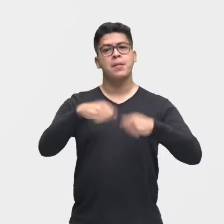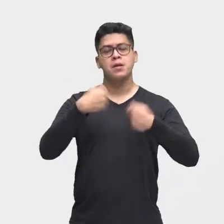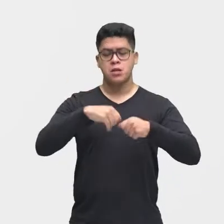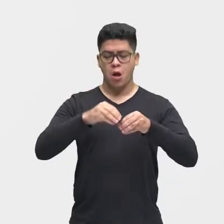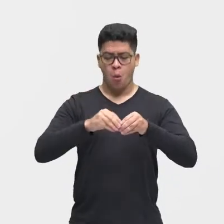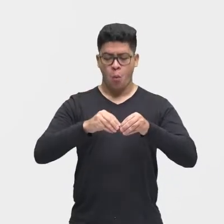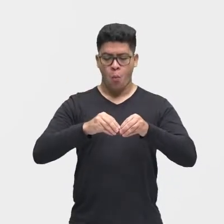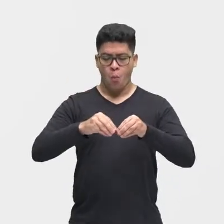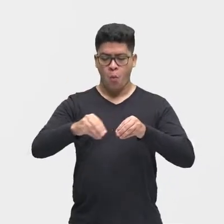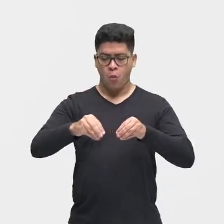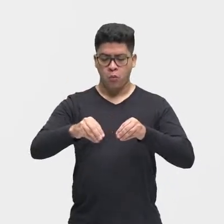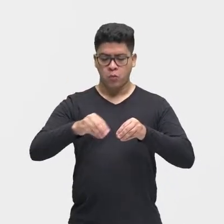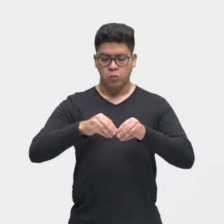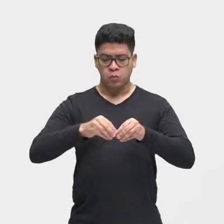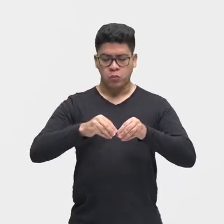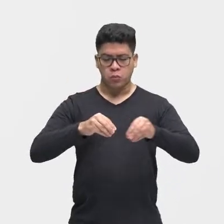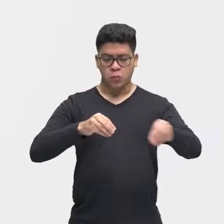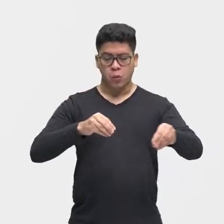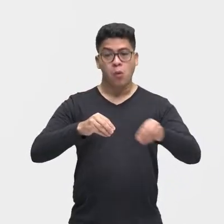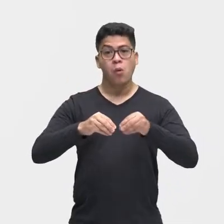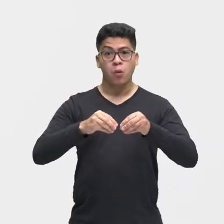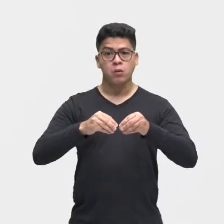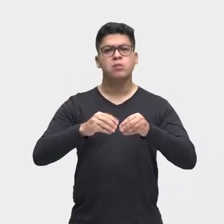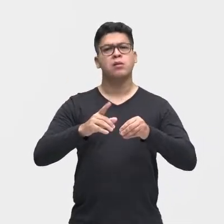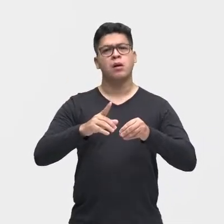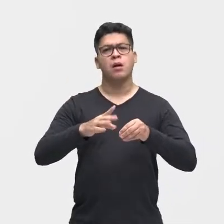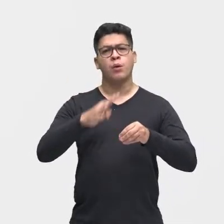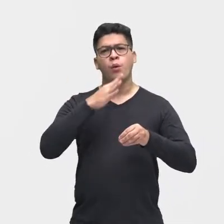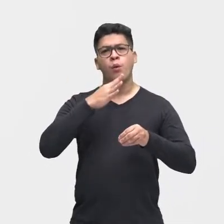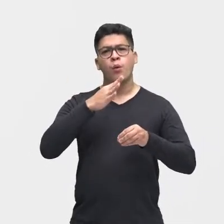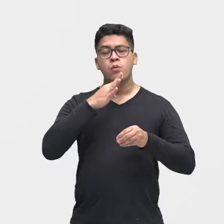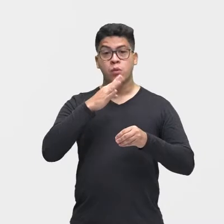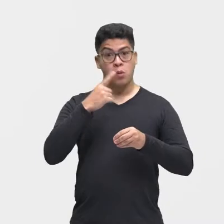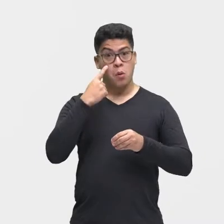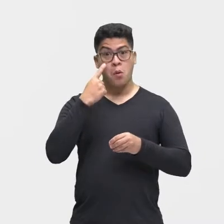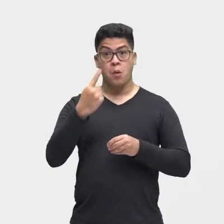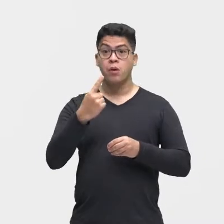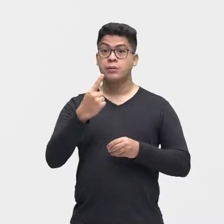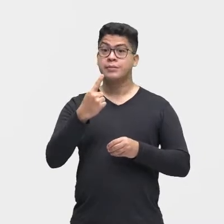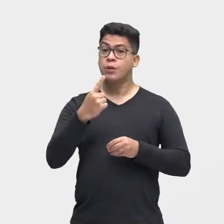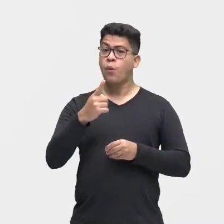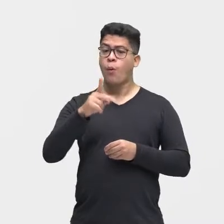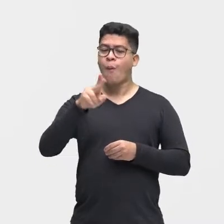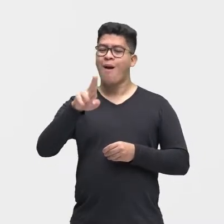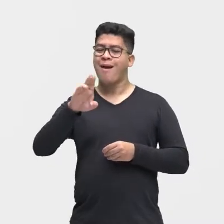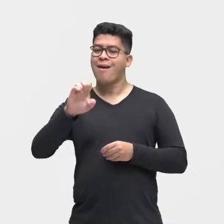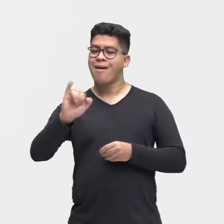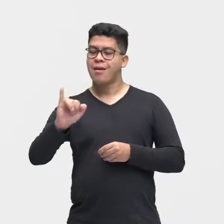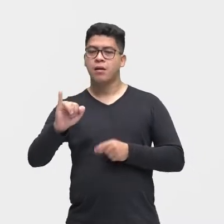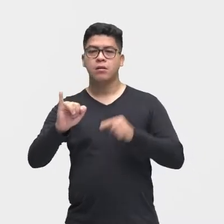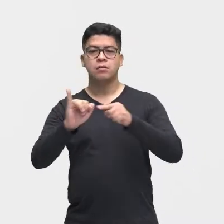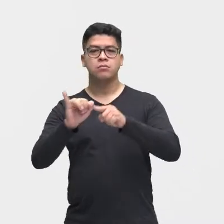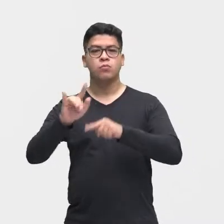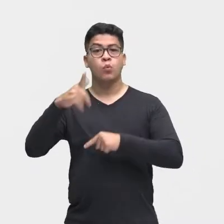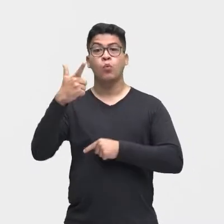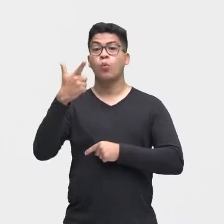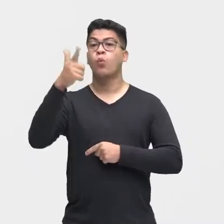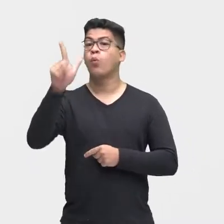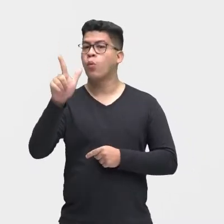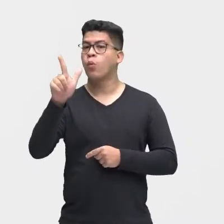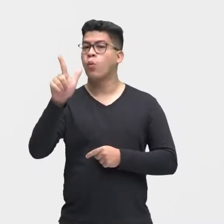movimentar suas peças de maneira que ele consiga deixar o rei adversário sem saída ou seja